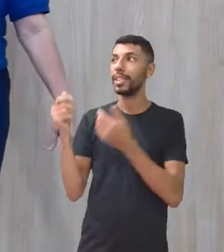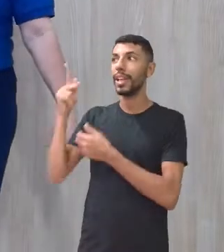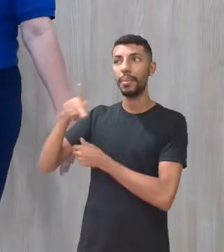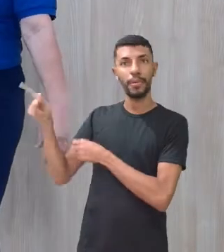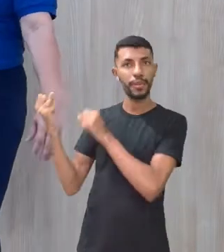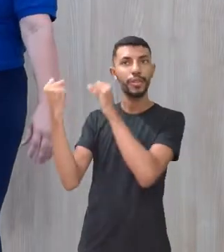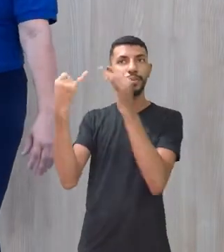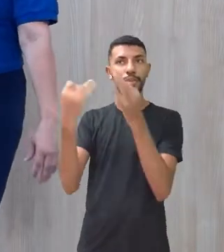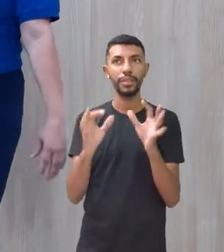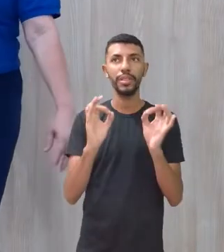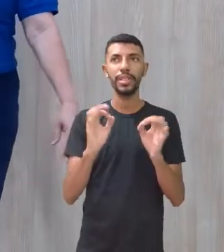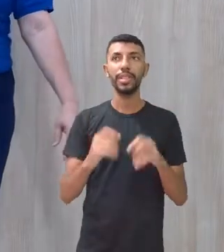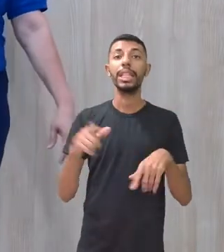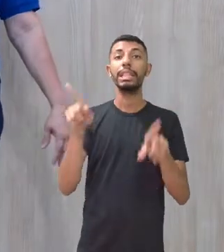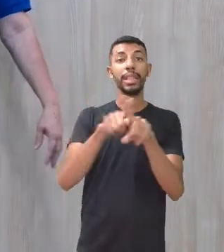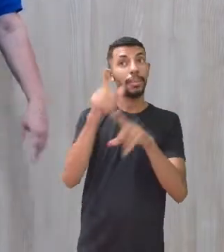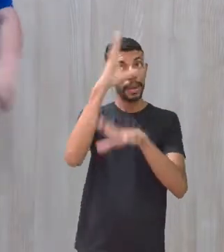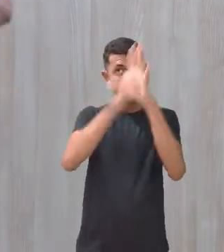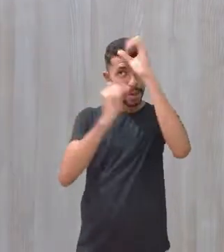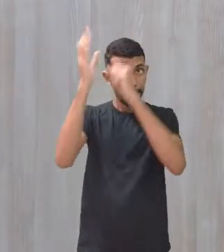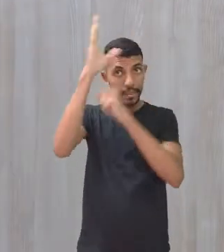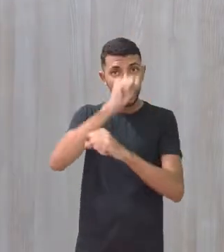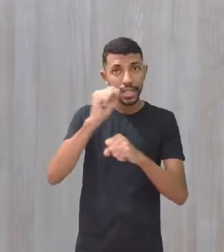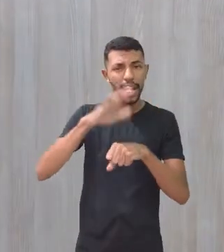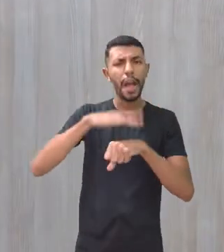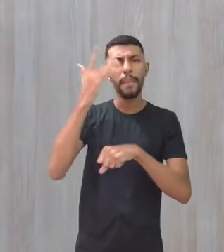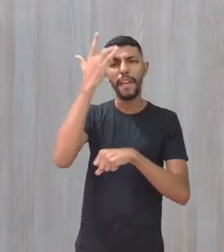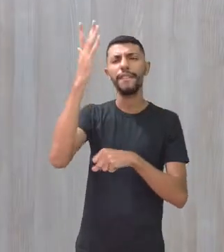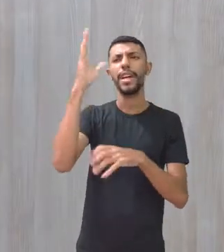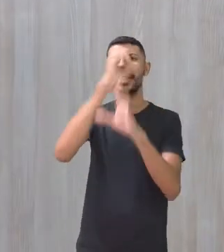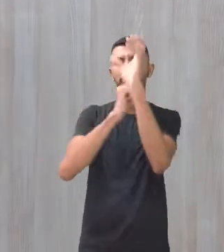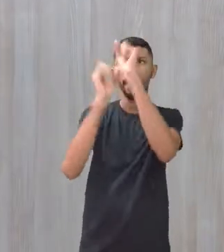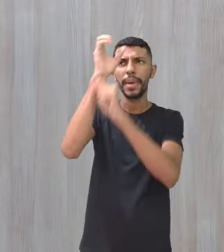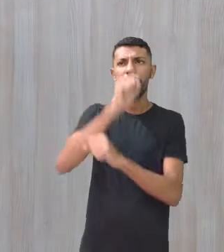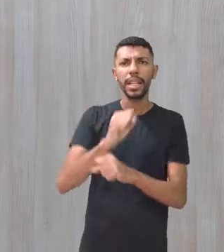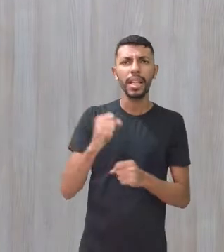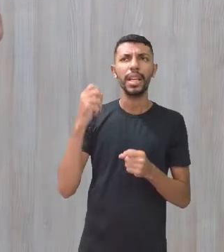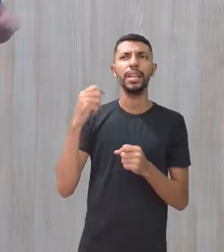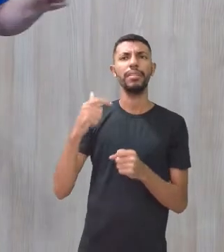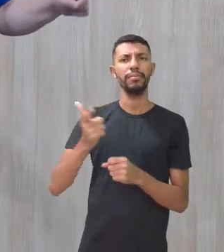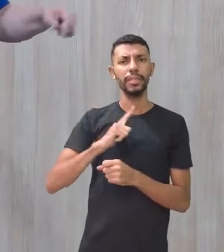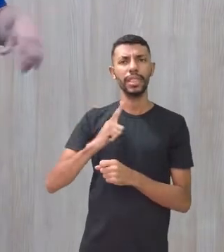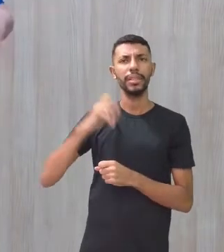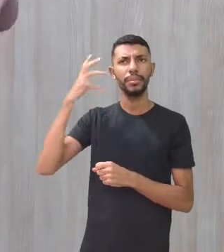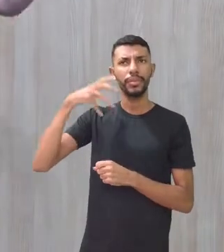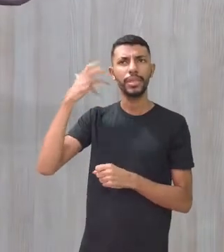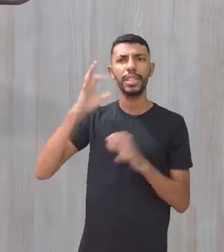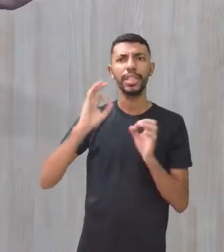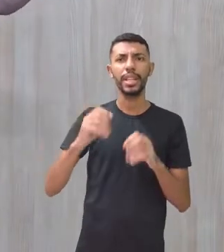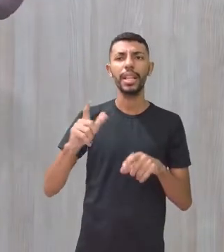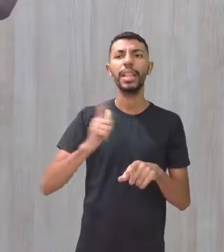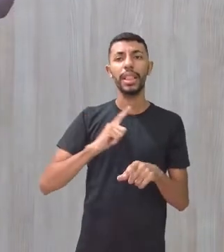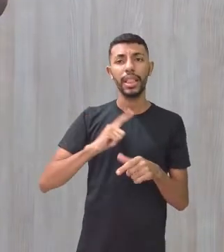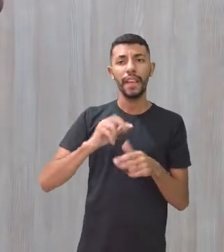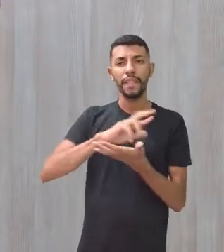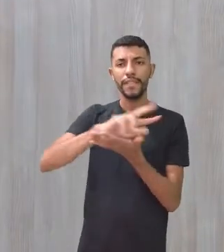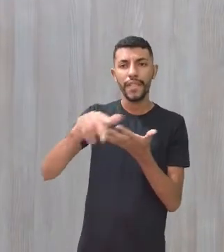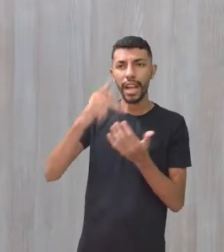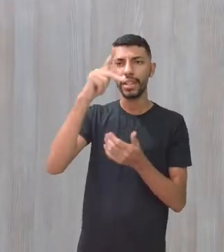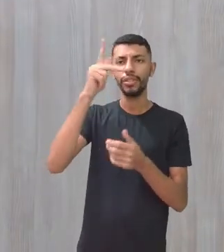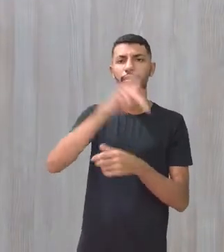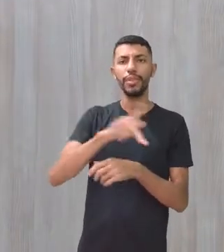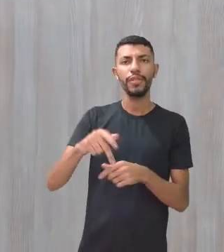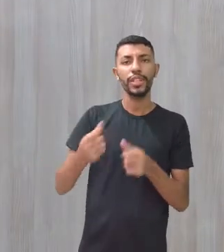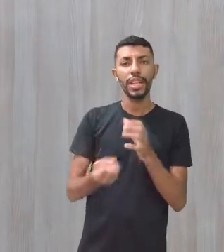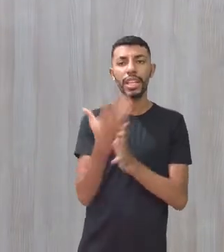a professora Carla. Para a aprendizagem, é muito mais fácil aprender com música. Muito. Não é? Muito. Tem professor de cursinho que pega, faz